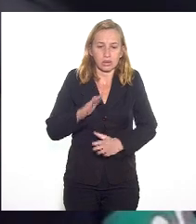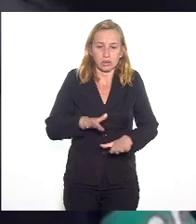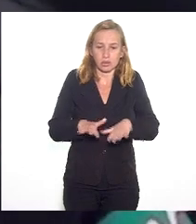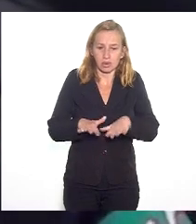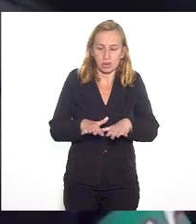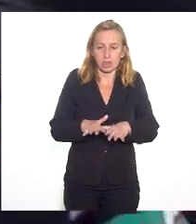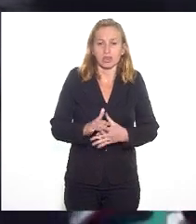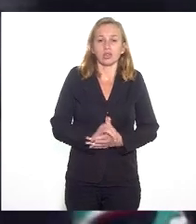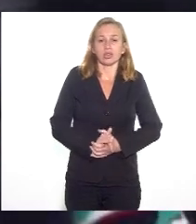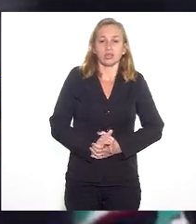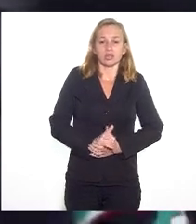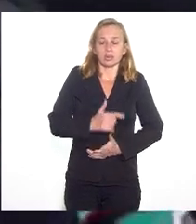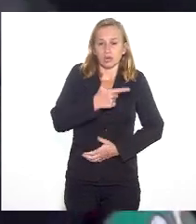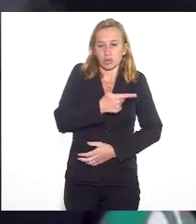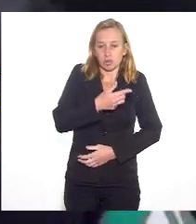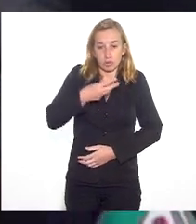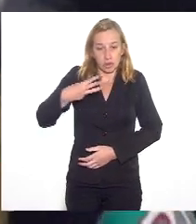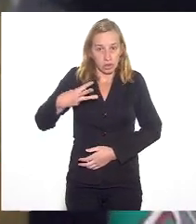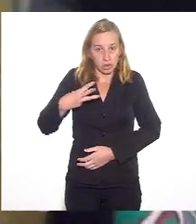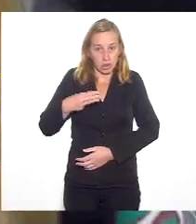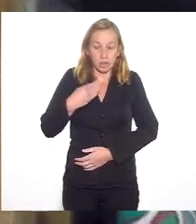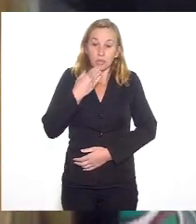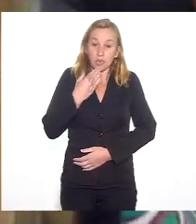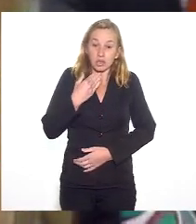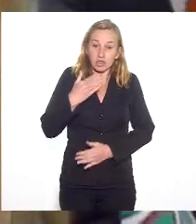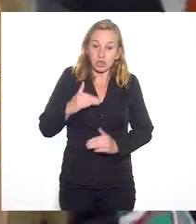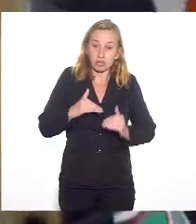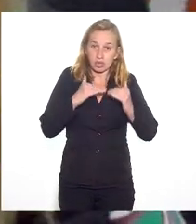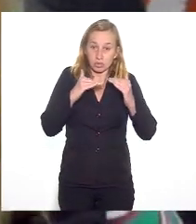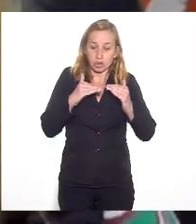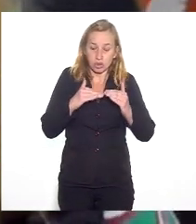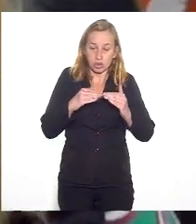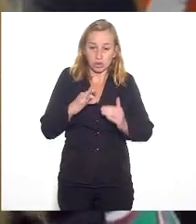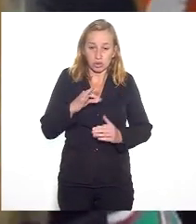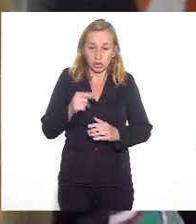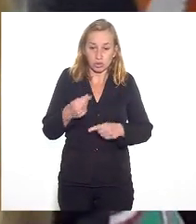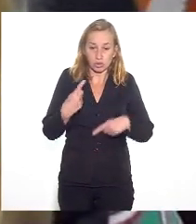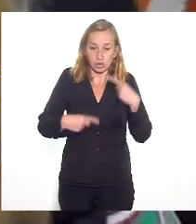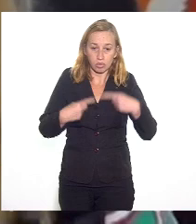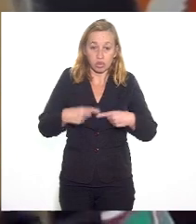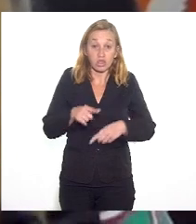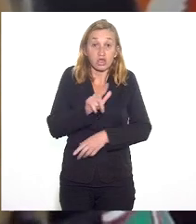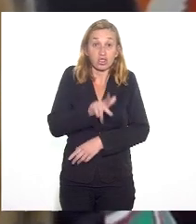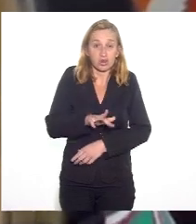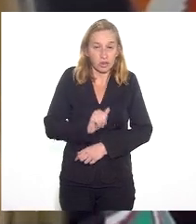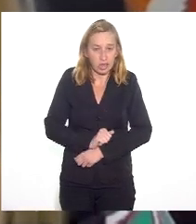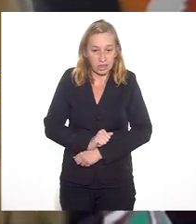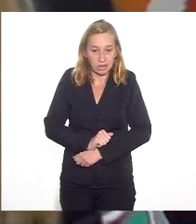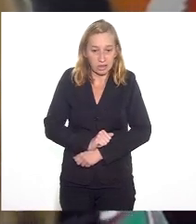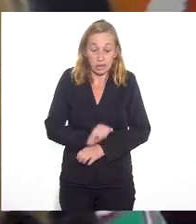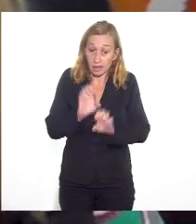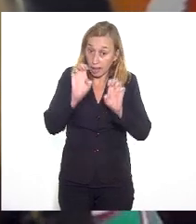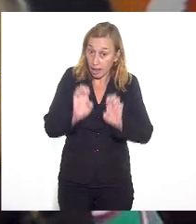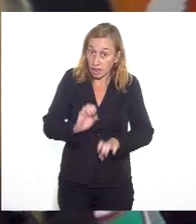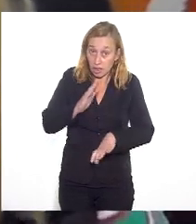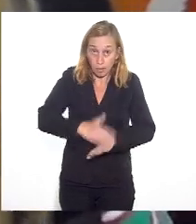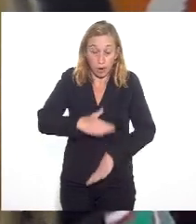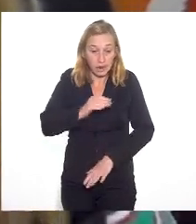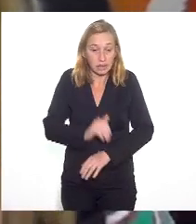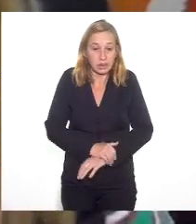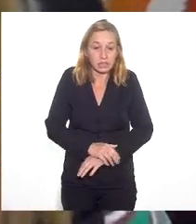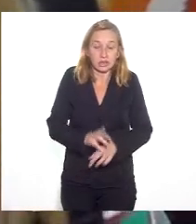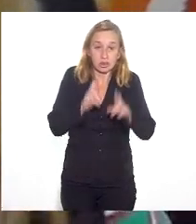2013, espontaneamente, pedindo, acima de tudo, por uma política diferente, mais ética, pedindo por